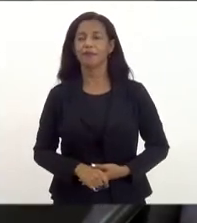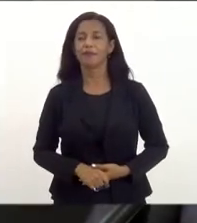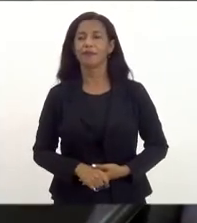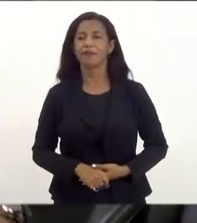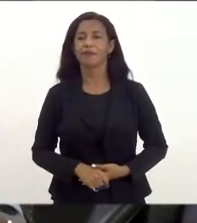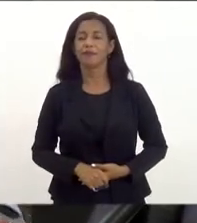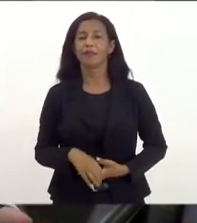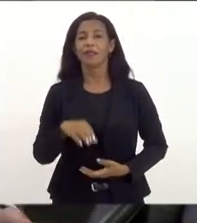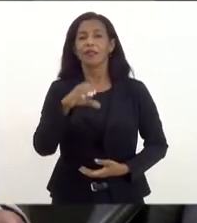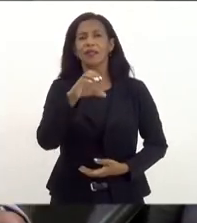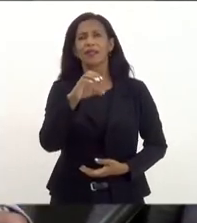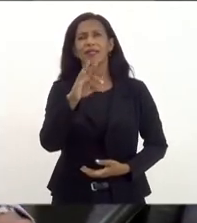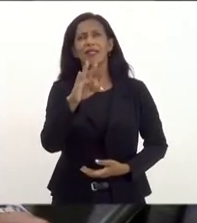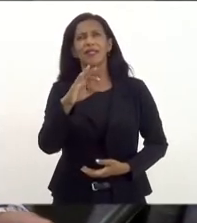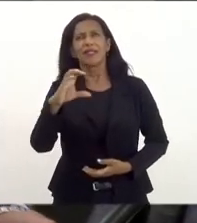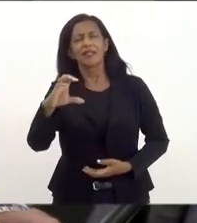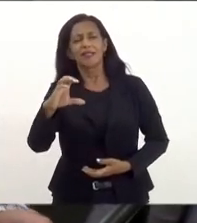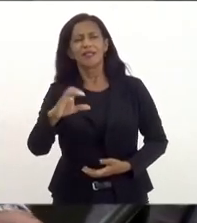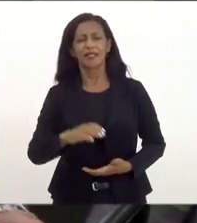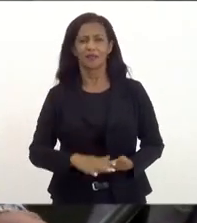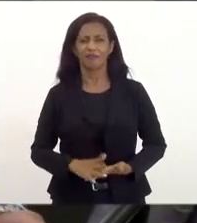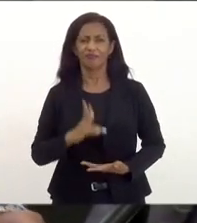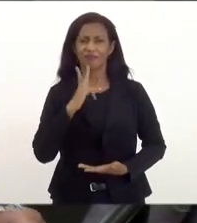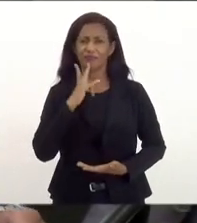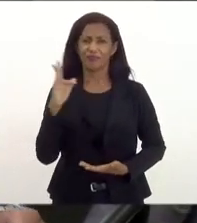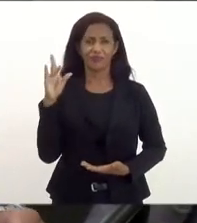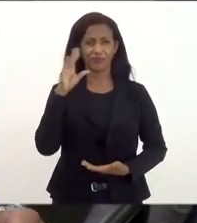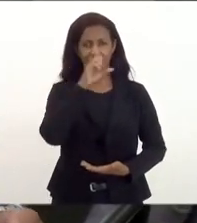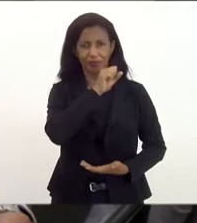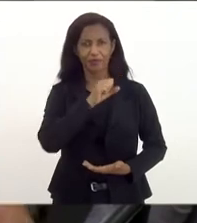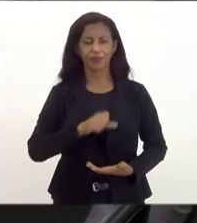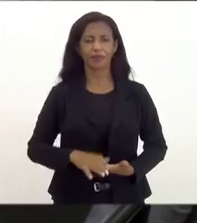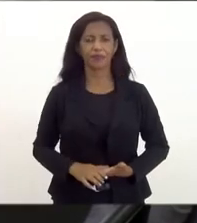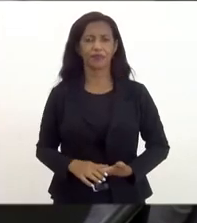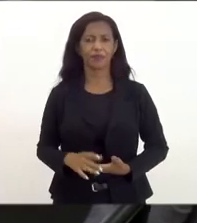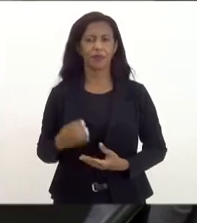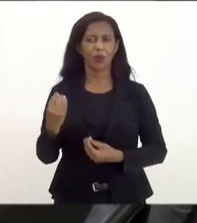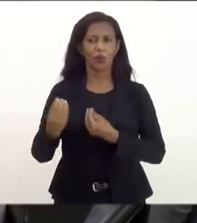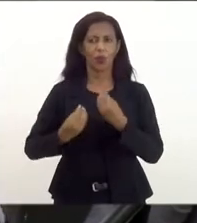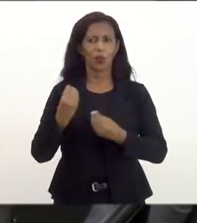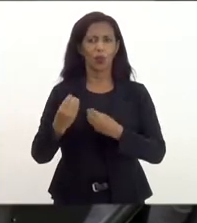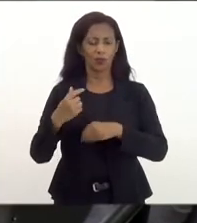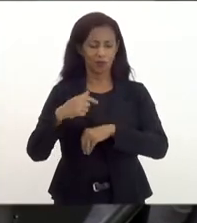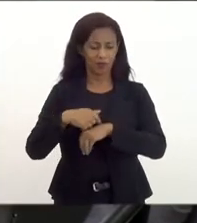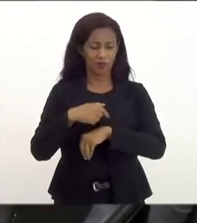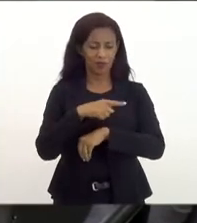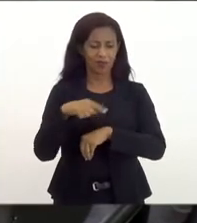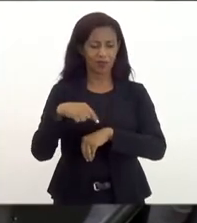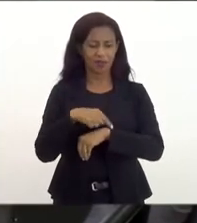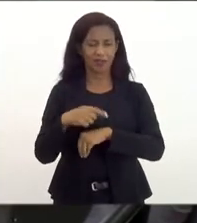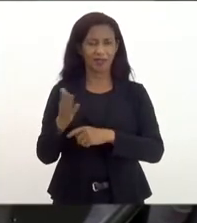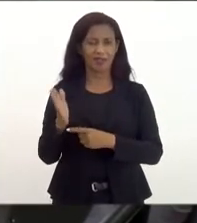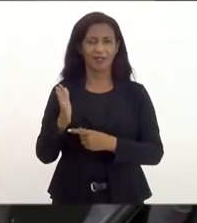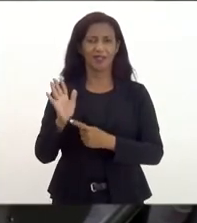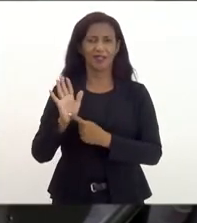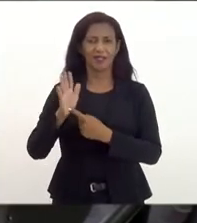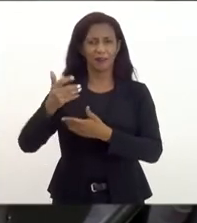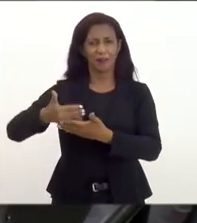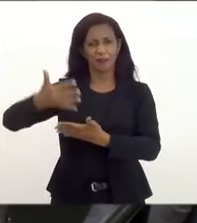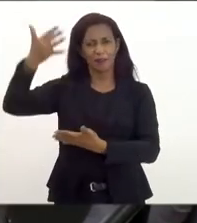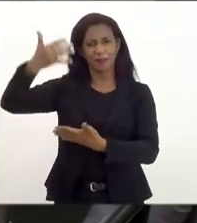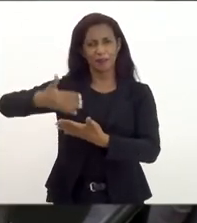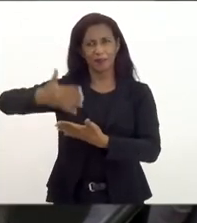e a ctc eu vou fazer muito rapidamente como eu já lhe vi muito tempo nessa me apresentação